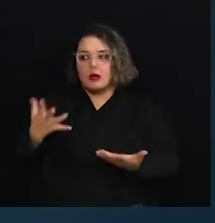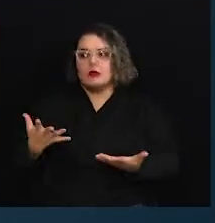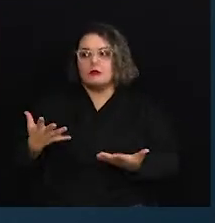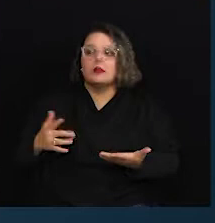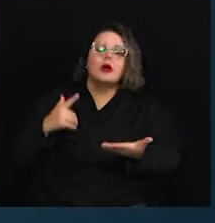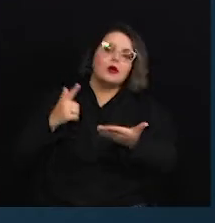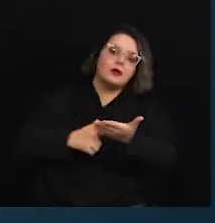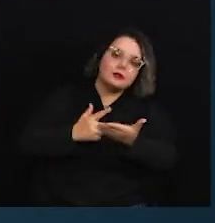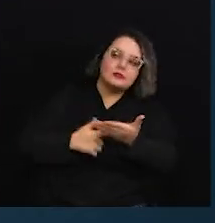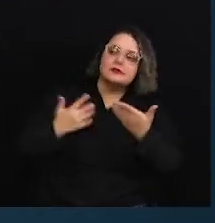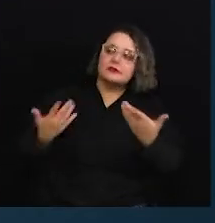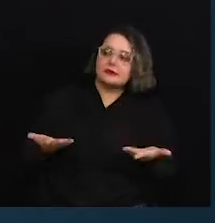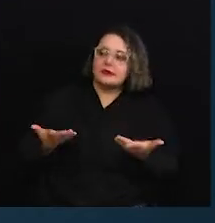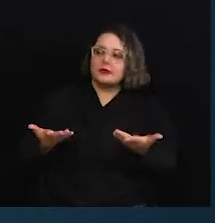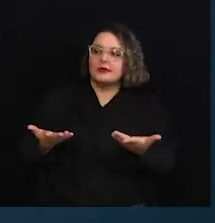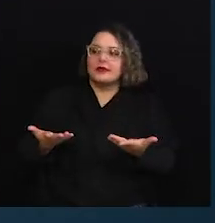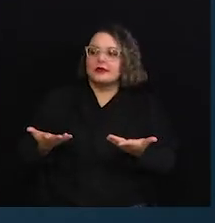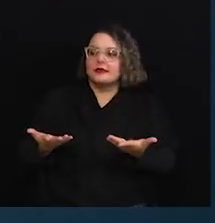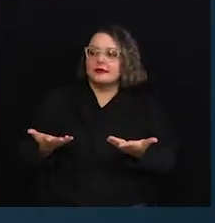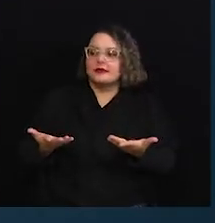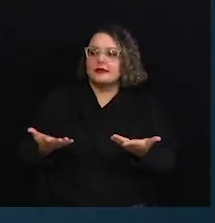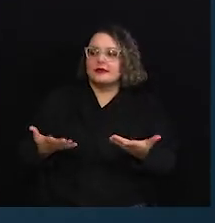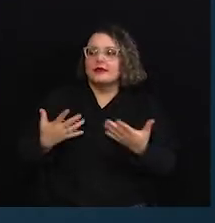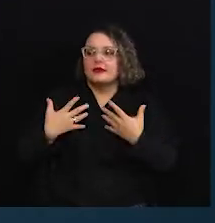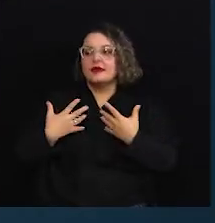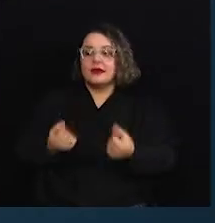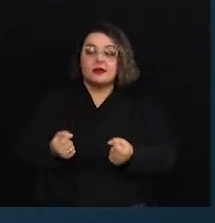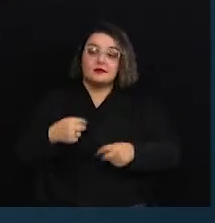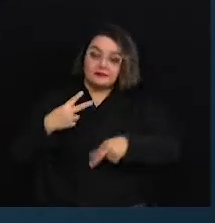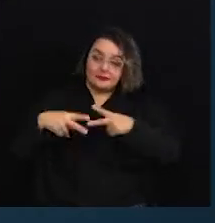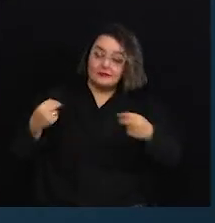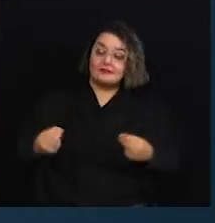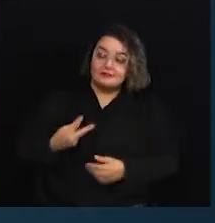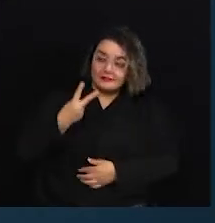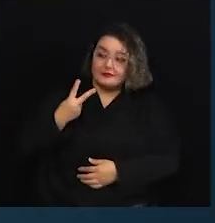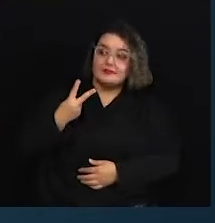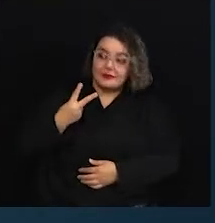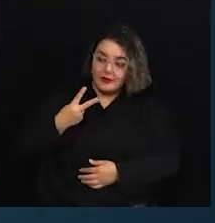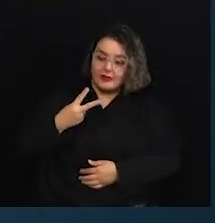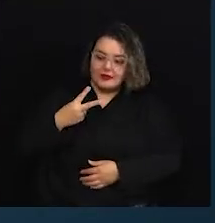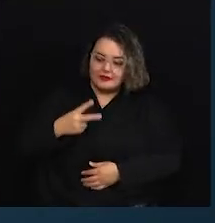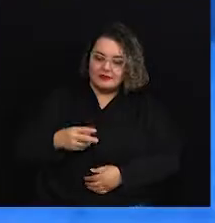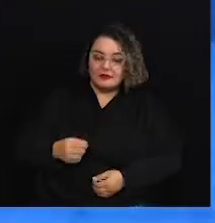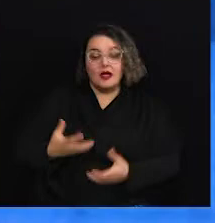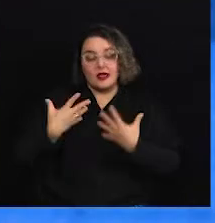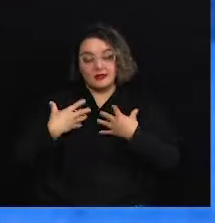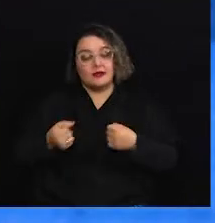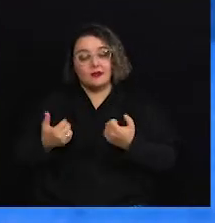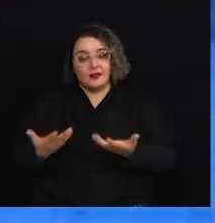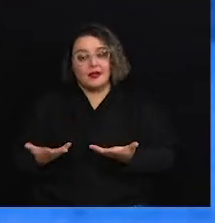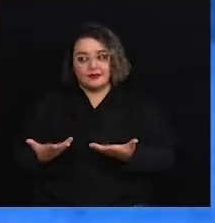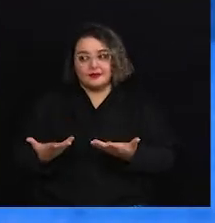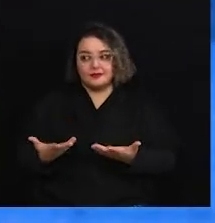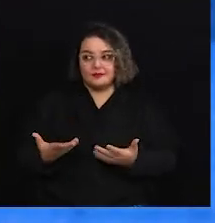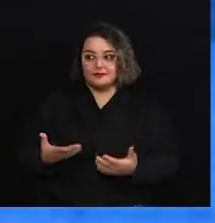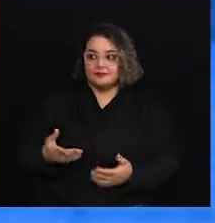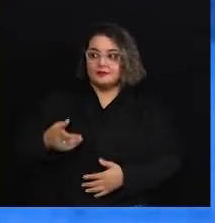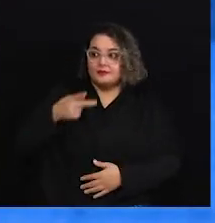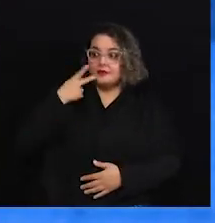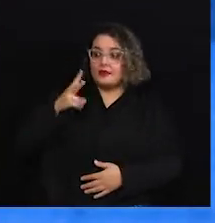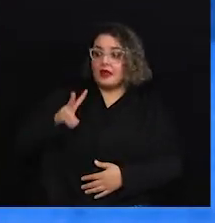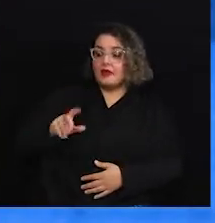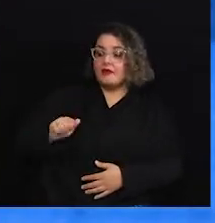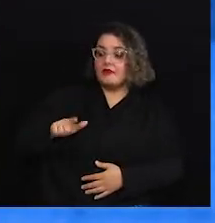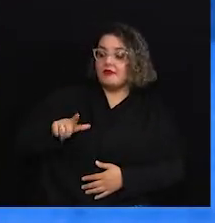esse livro do Innovation Intelligence aí, que acabou recebendo 2 prêmios internacionais juntos com grandes nomes. Quando a gente fala em Vale